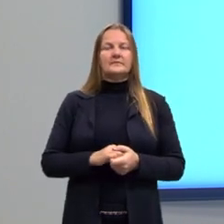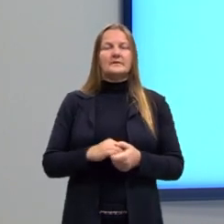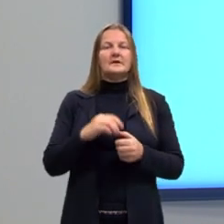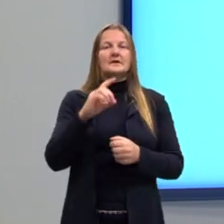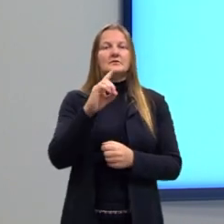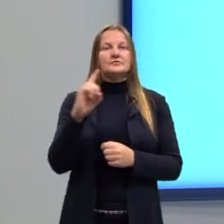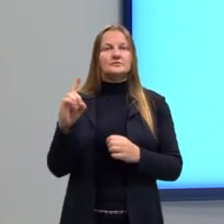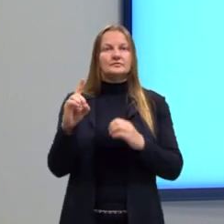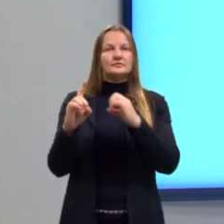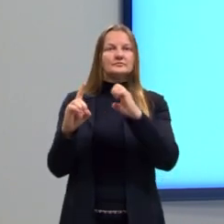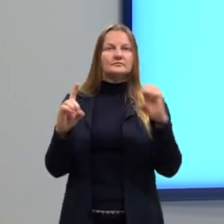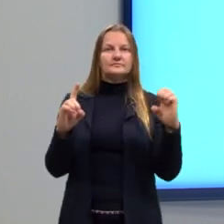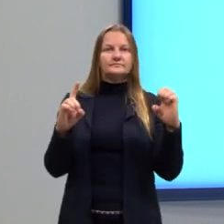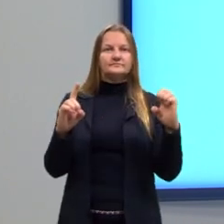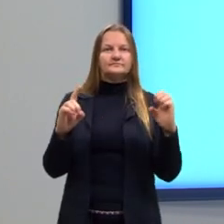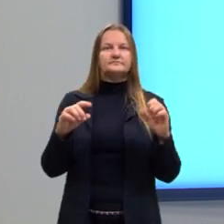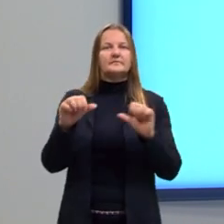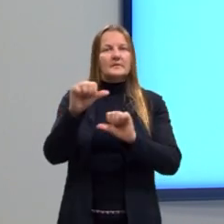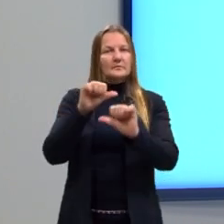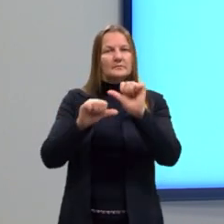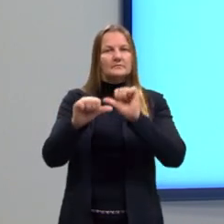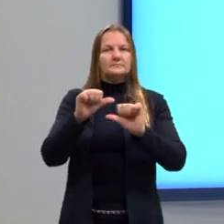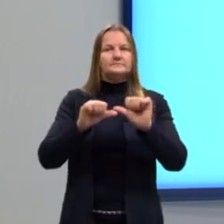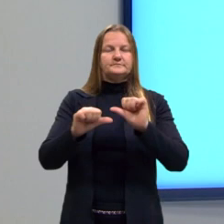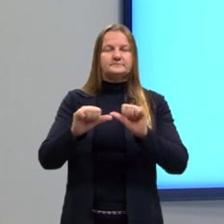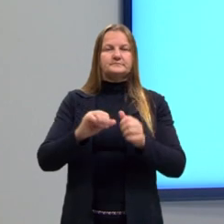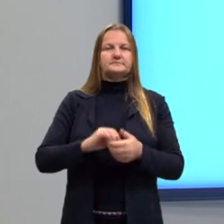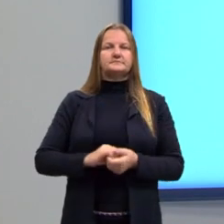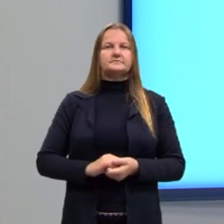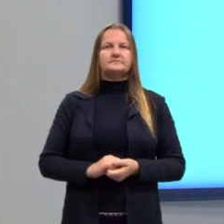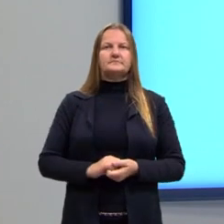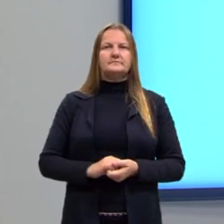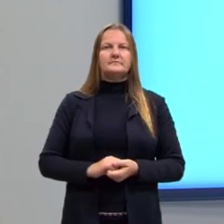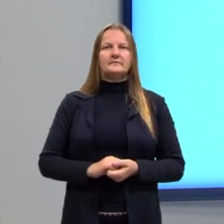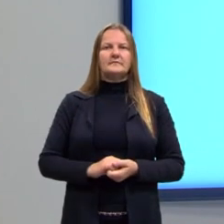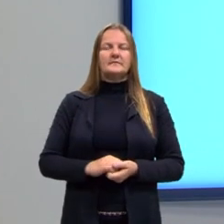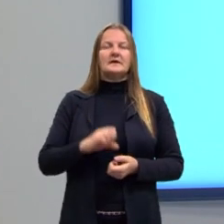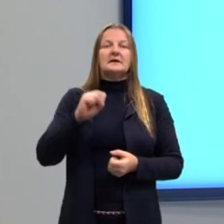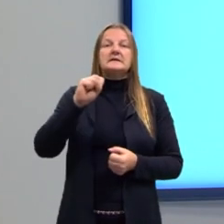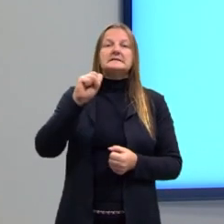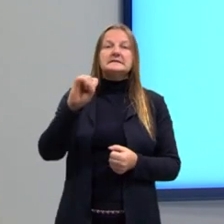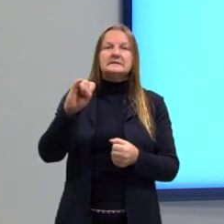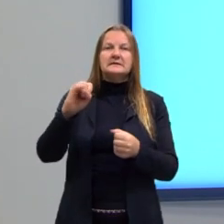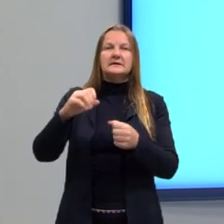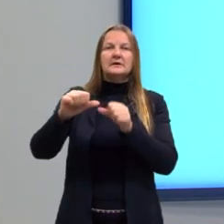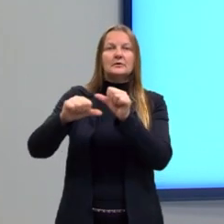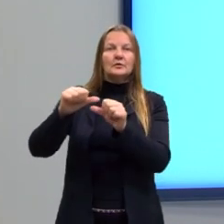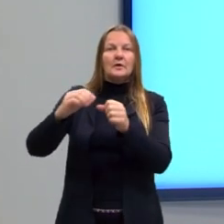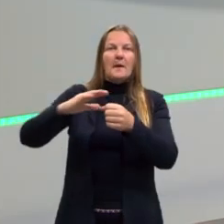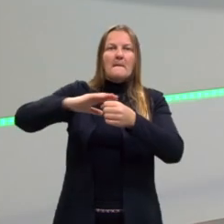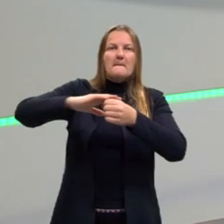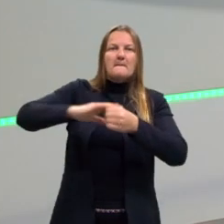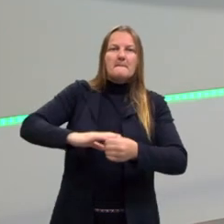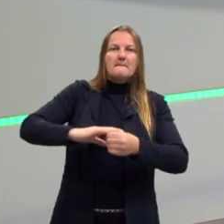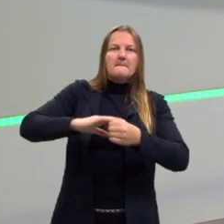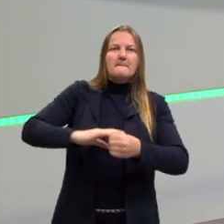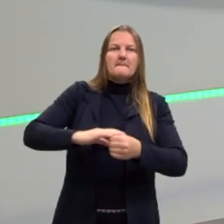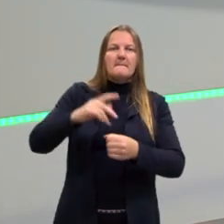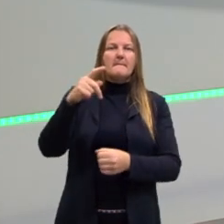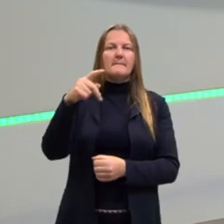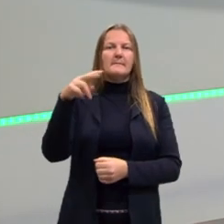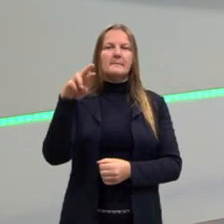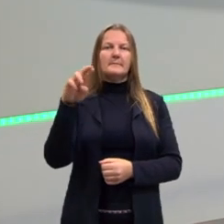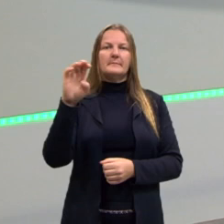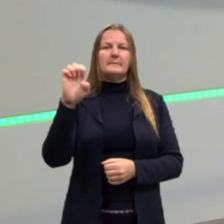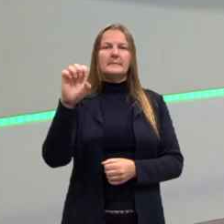esquerda no sentido inverso Ok se modificar pressão é muito importante a gente lembrar que a Priscila